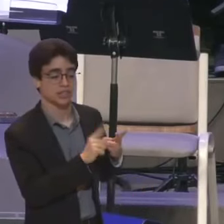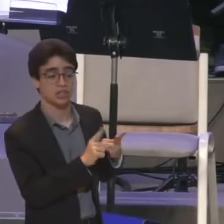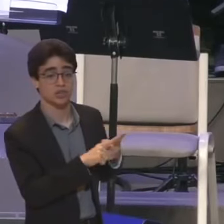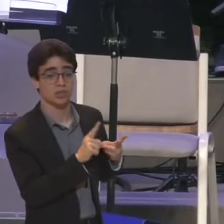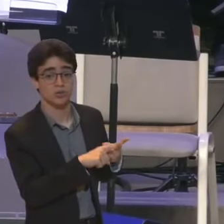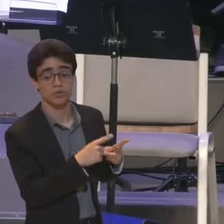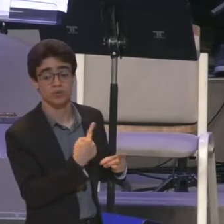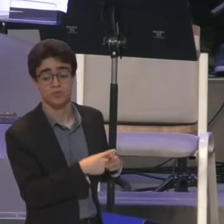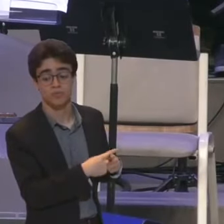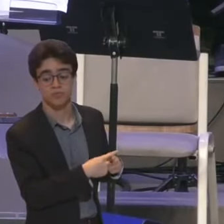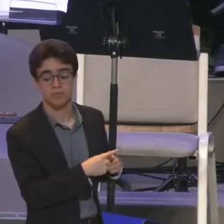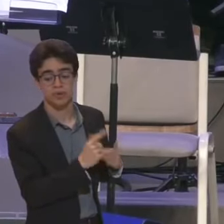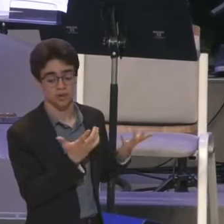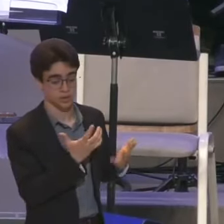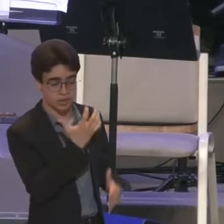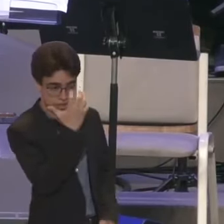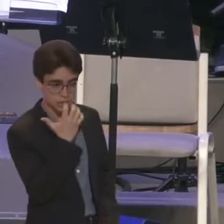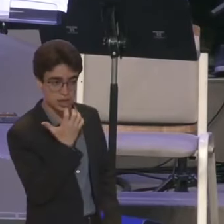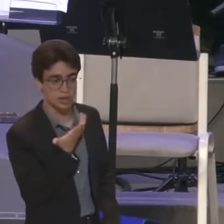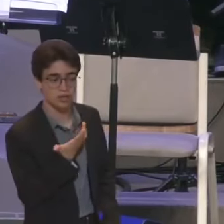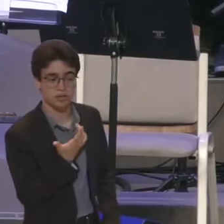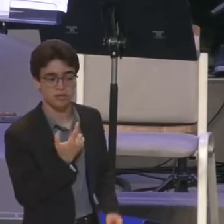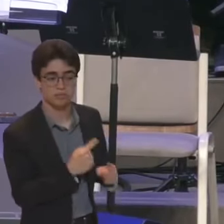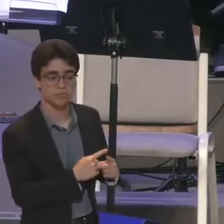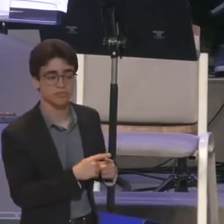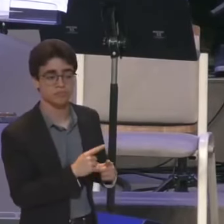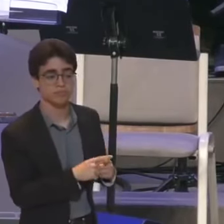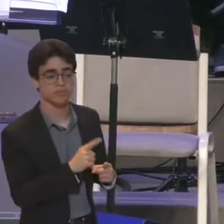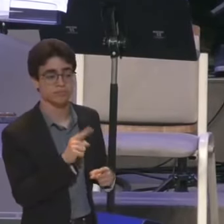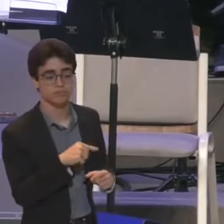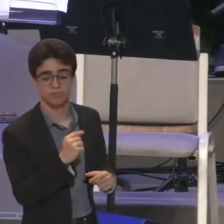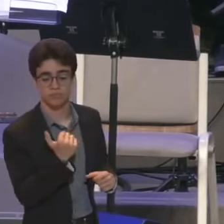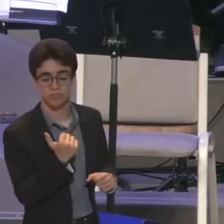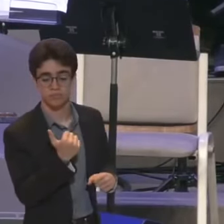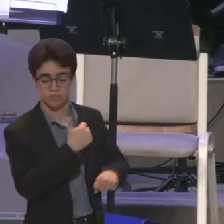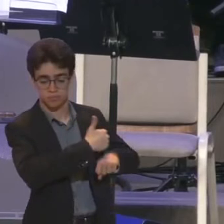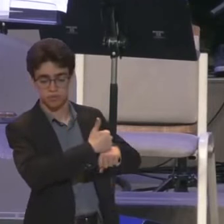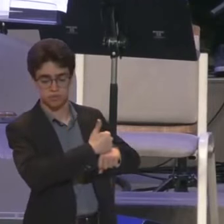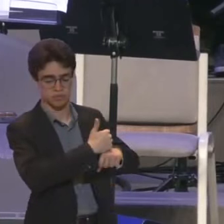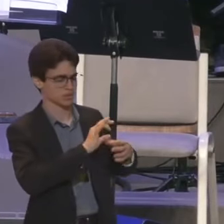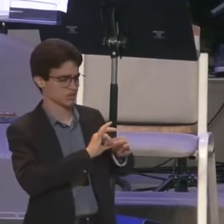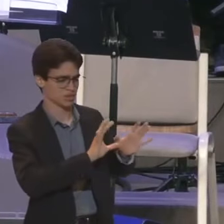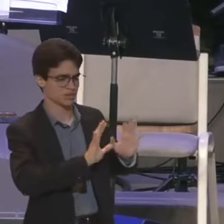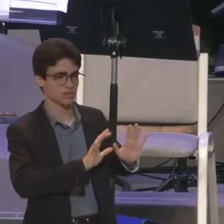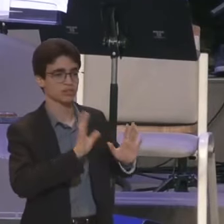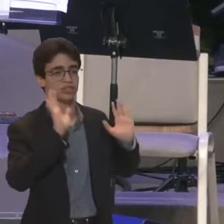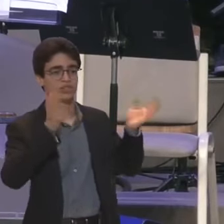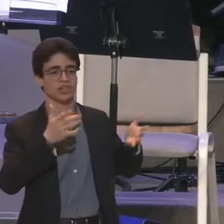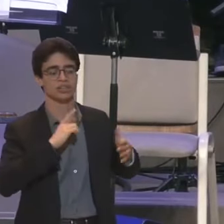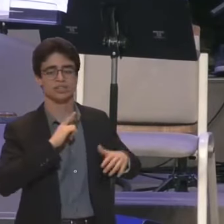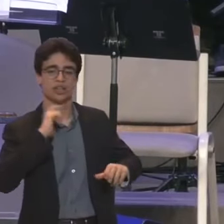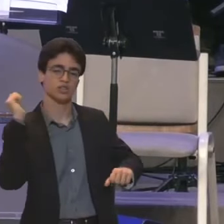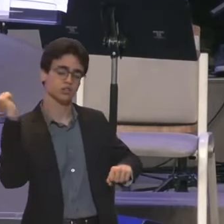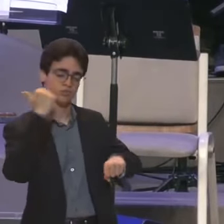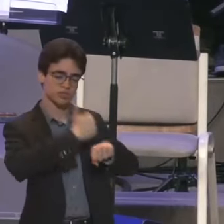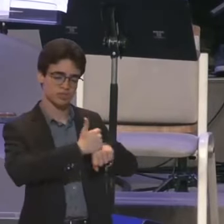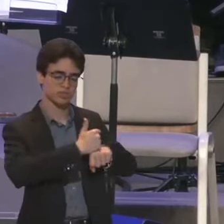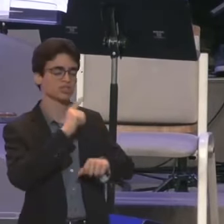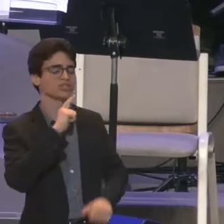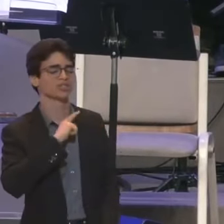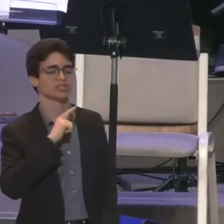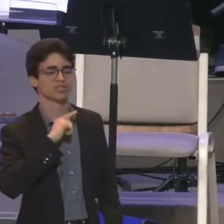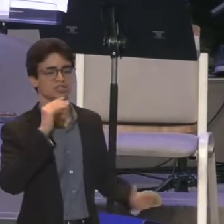uma coisa, falando sério, é porque a posição não está disponível, ela já está ocupada. Já